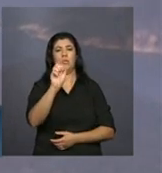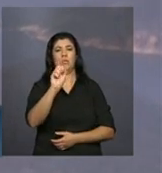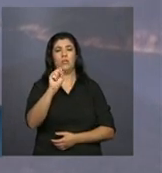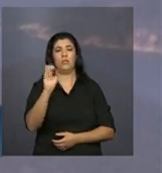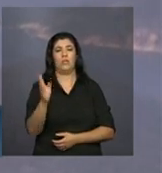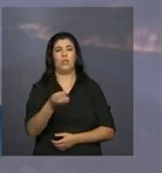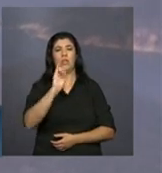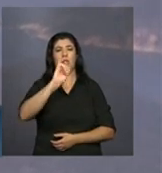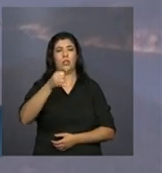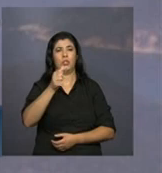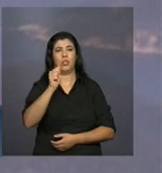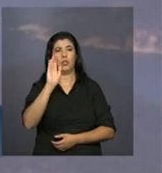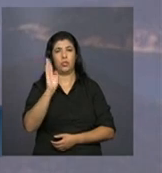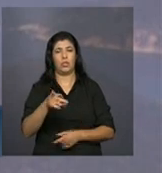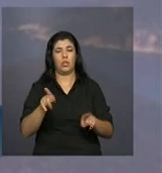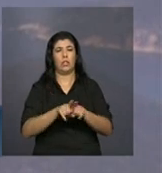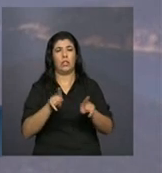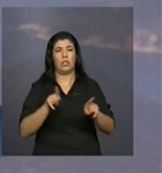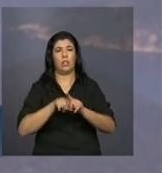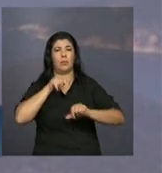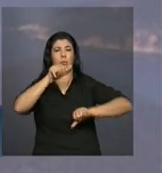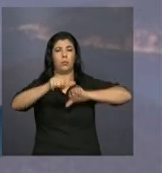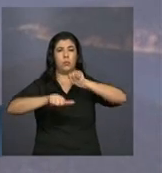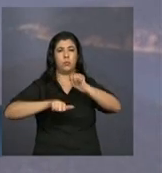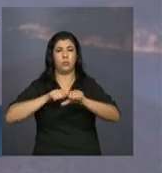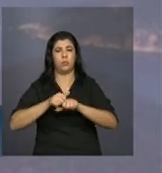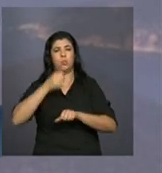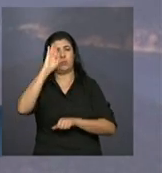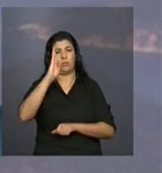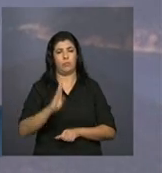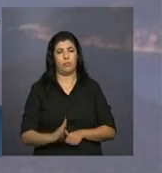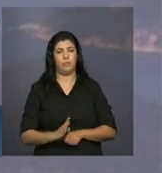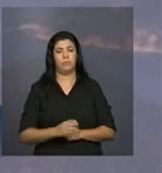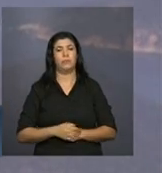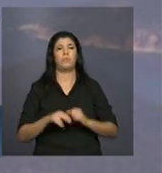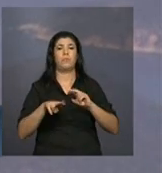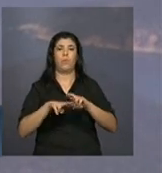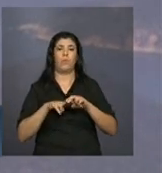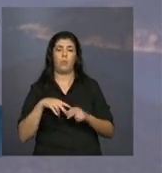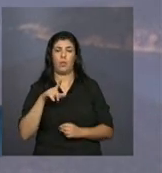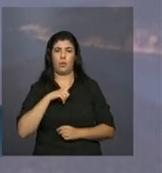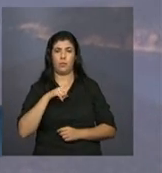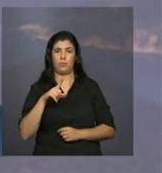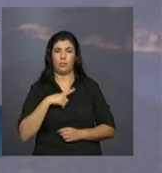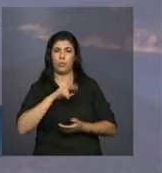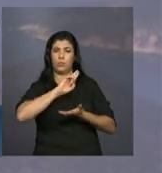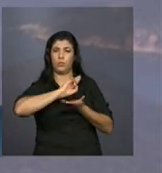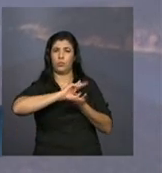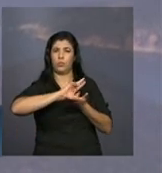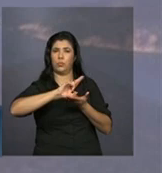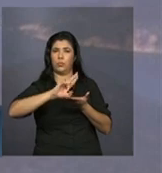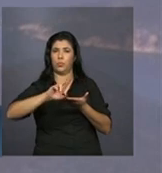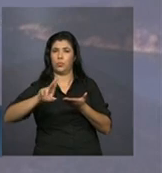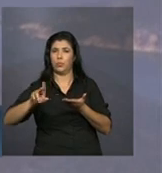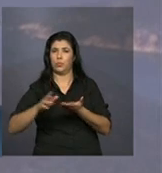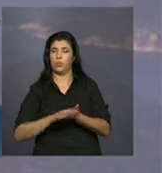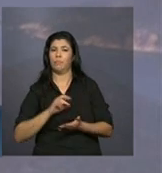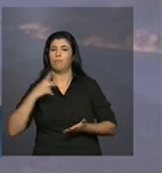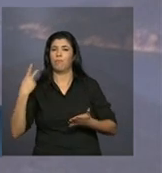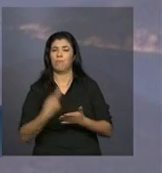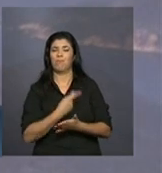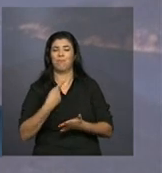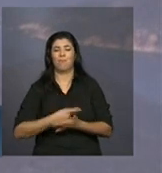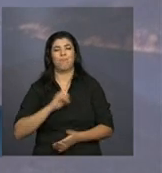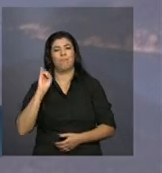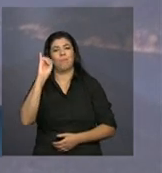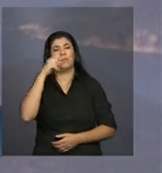de redemocratização do Brasil. Portanto, nós temos várias razões para